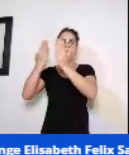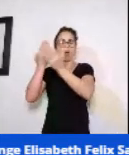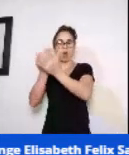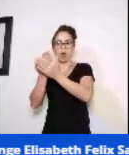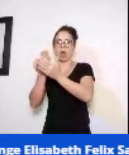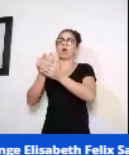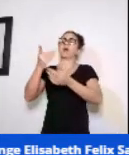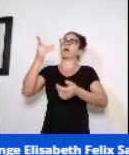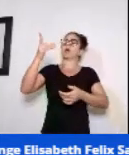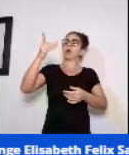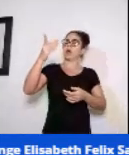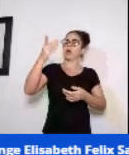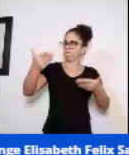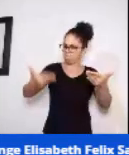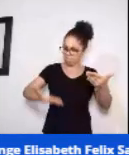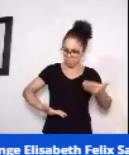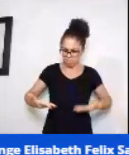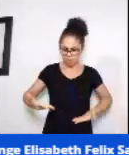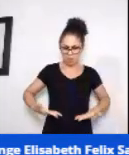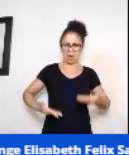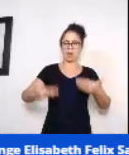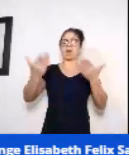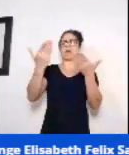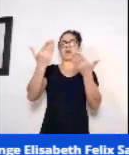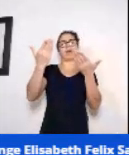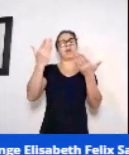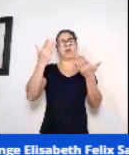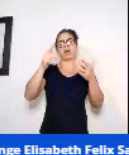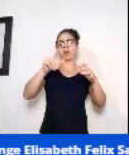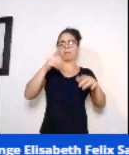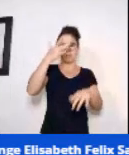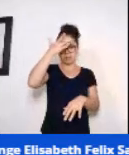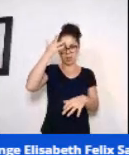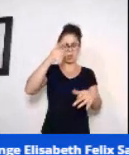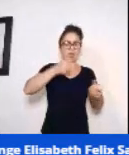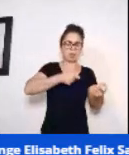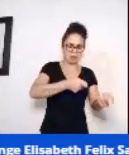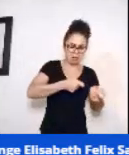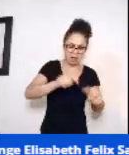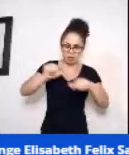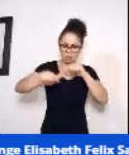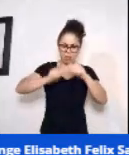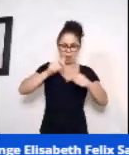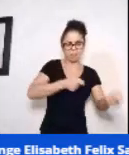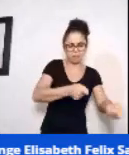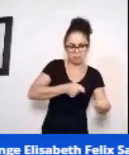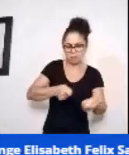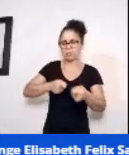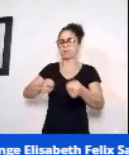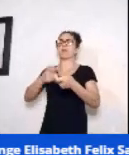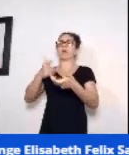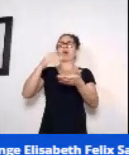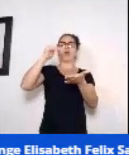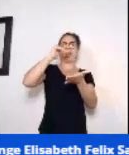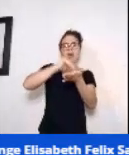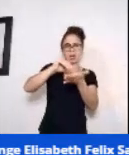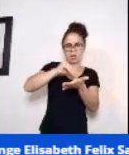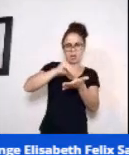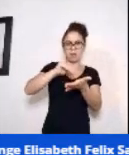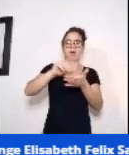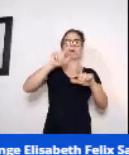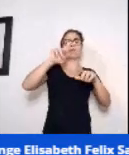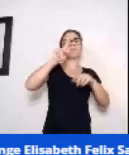grupo da limpeza, da secretaria, os professores, a equipe técnica, a